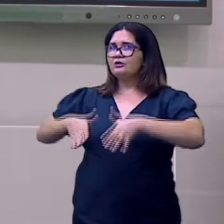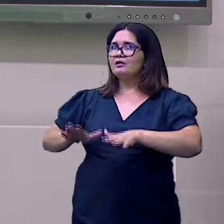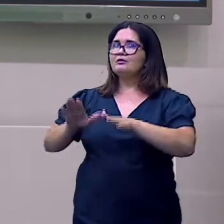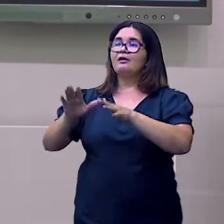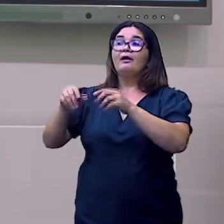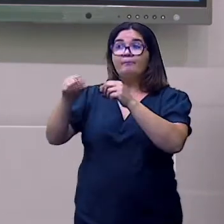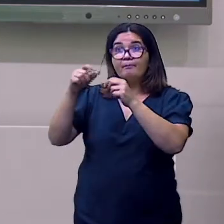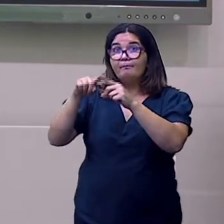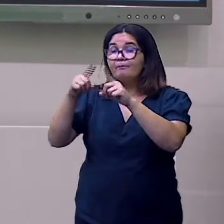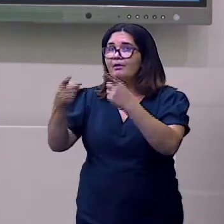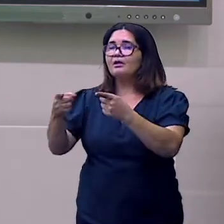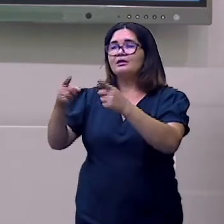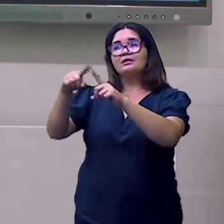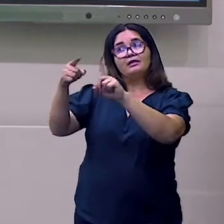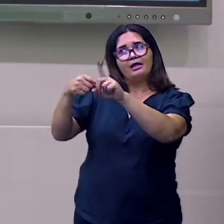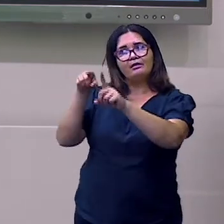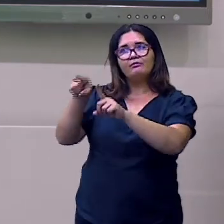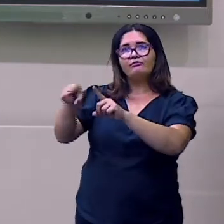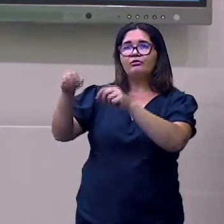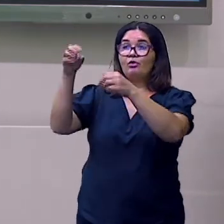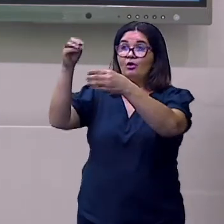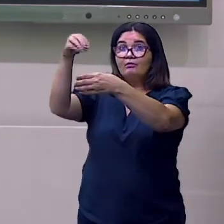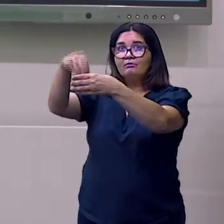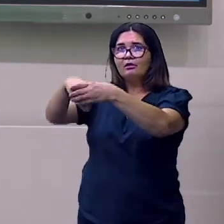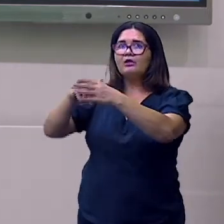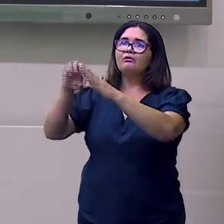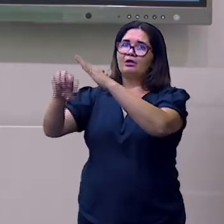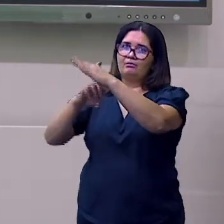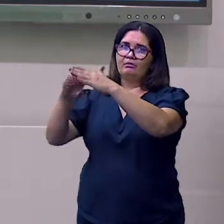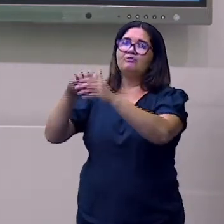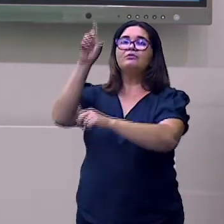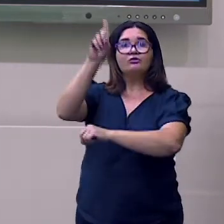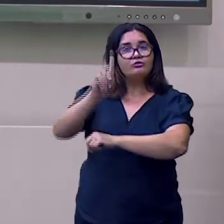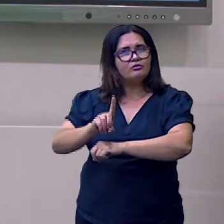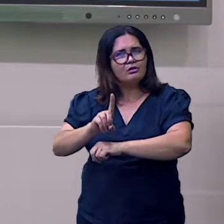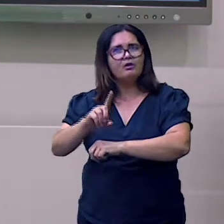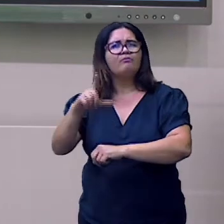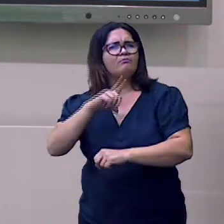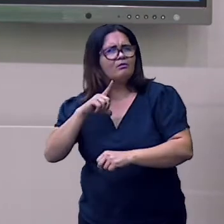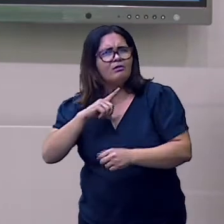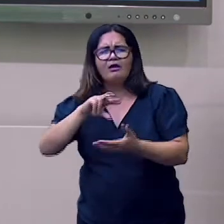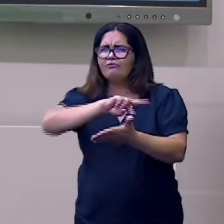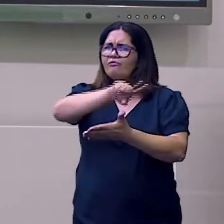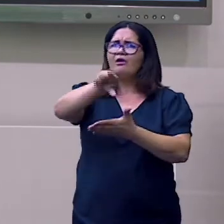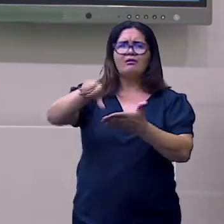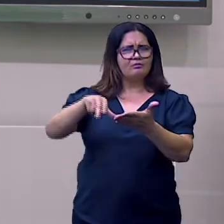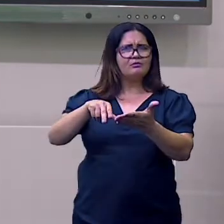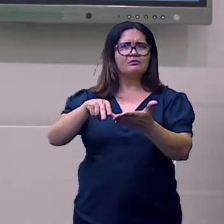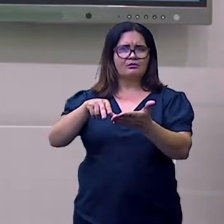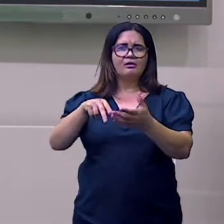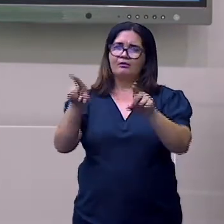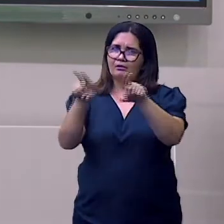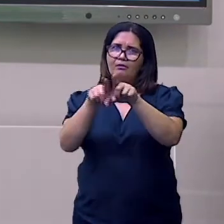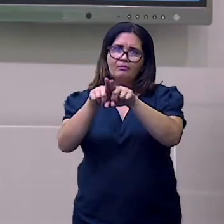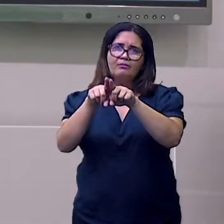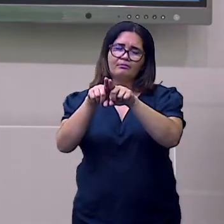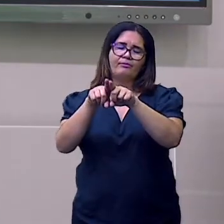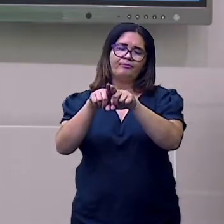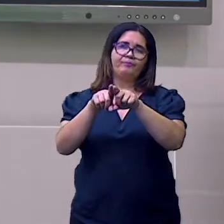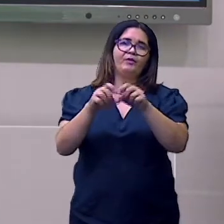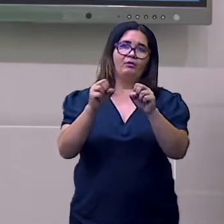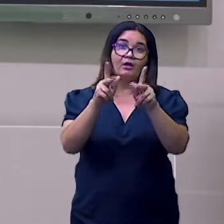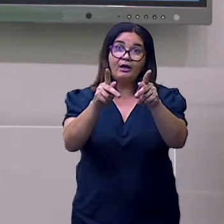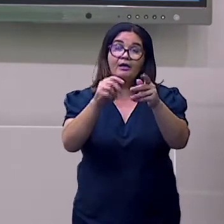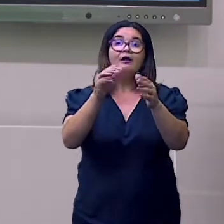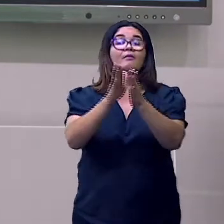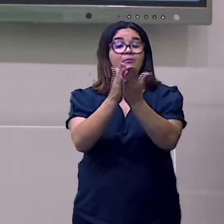direitos, mas possuímos vários direitos e vários deveres enquanto empregados de